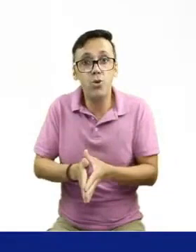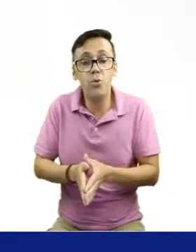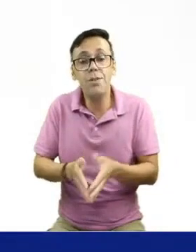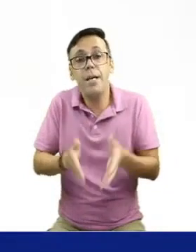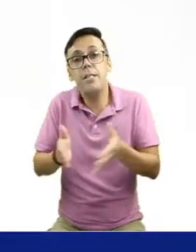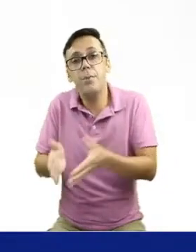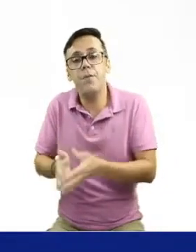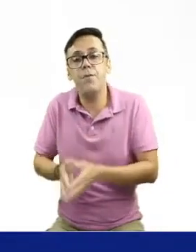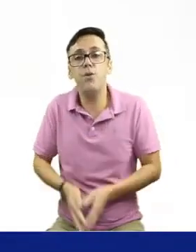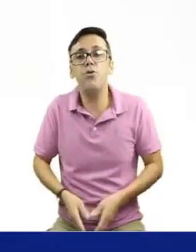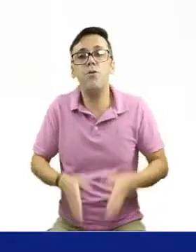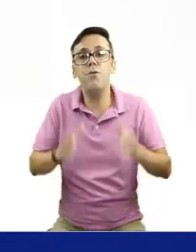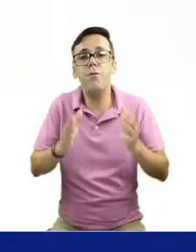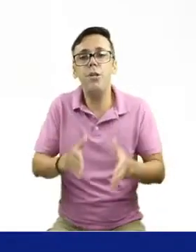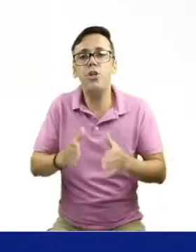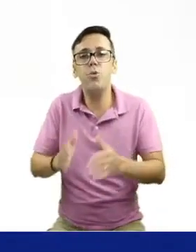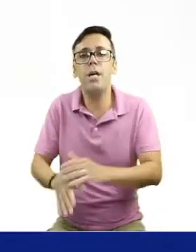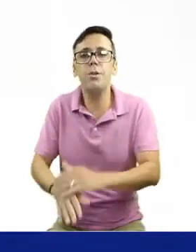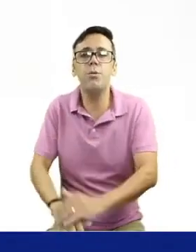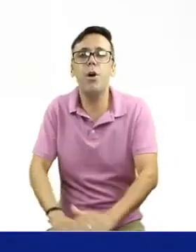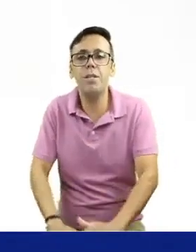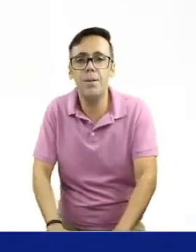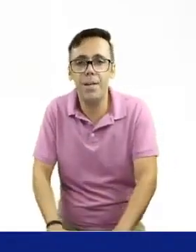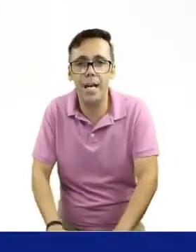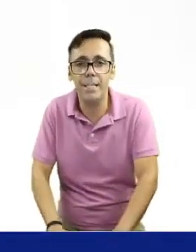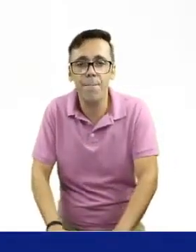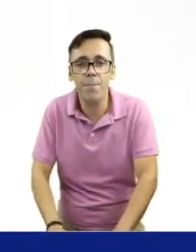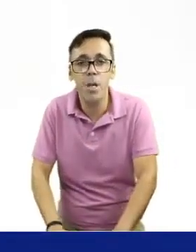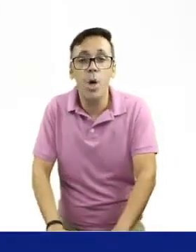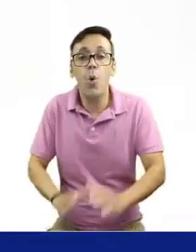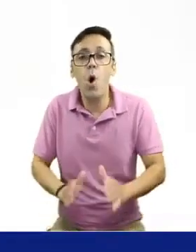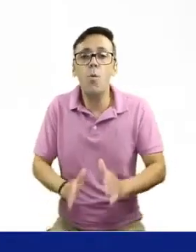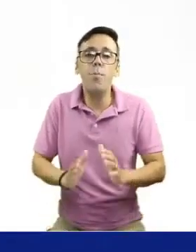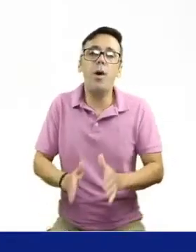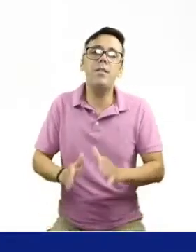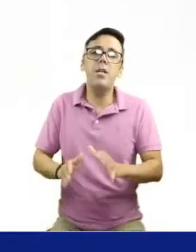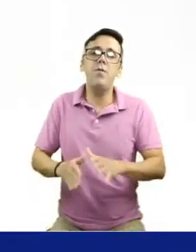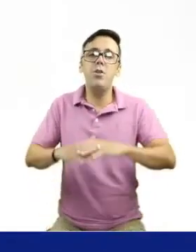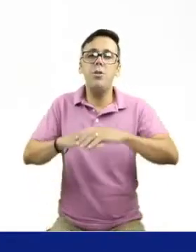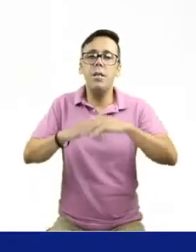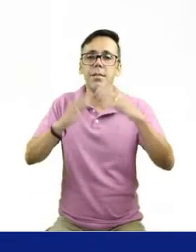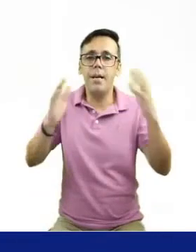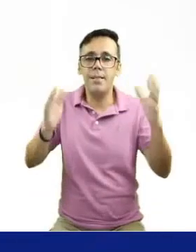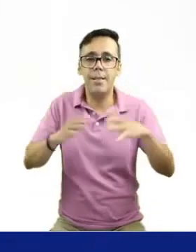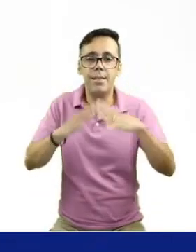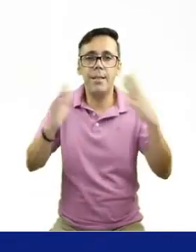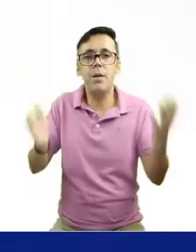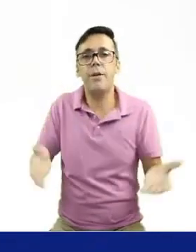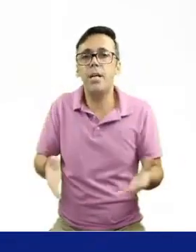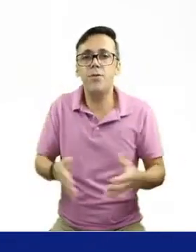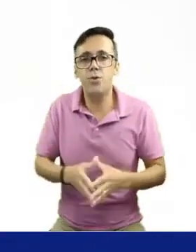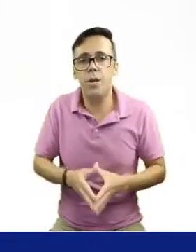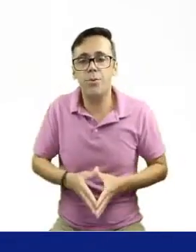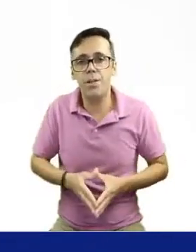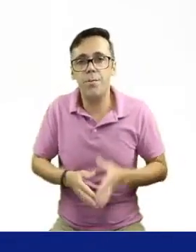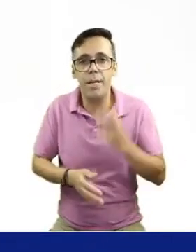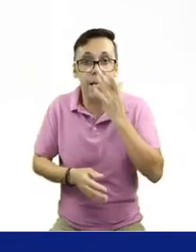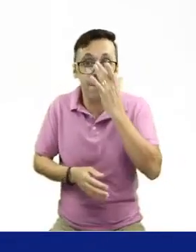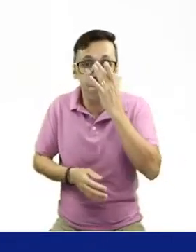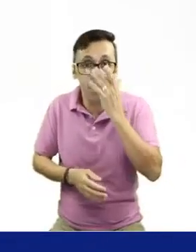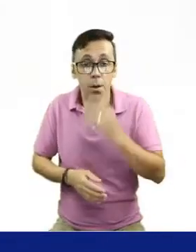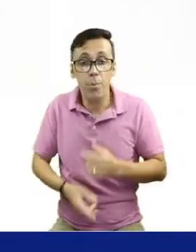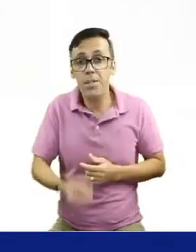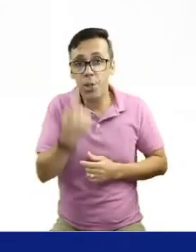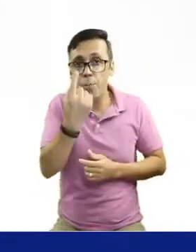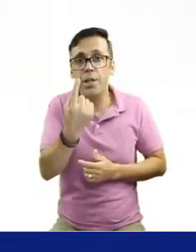faz jus a esse benefício de 24 horas semanais como pode ser dividida essa carga horária de